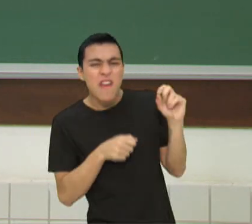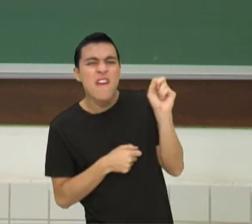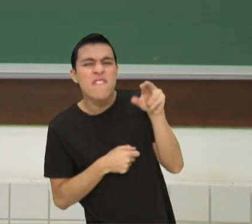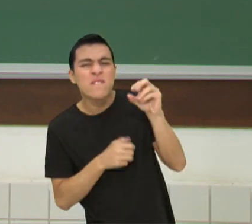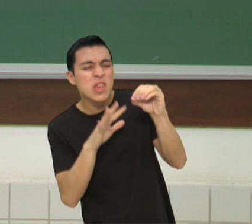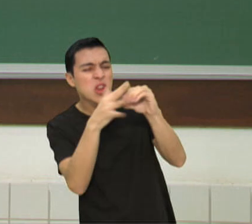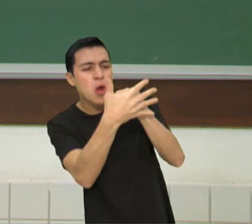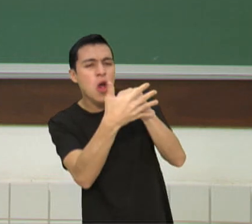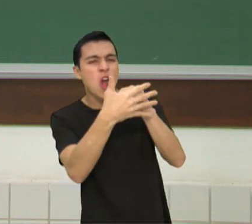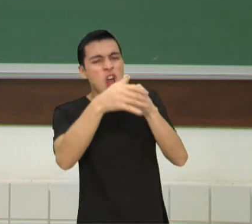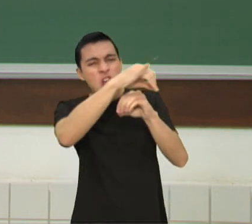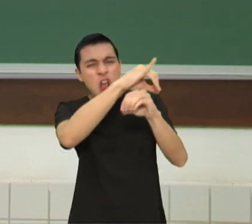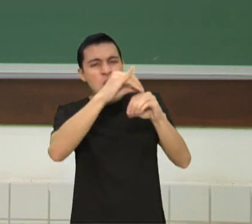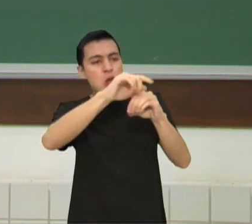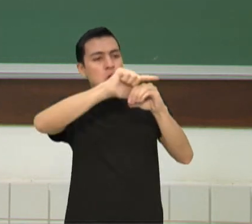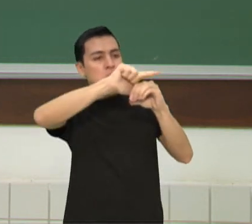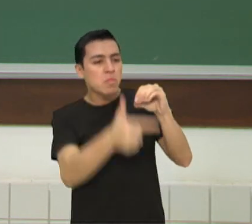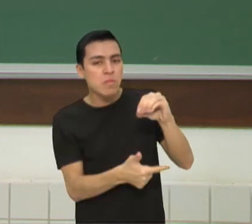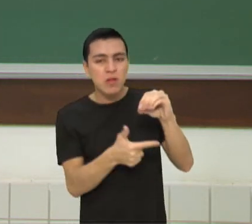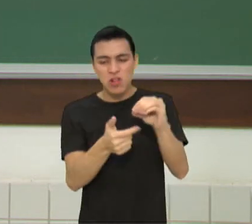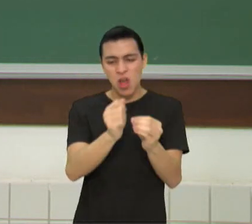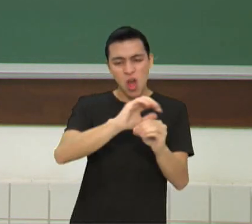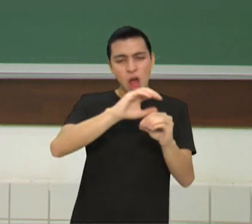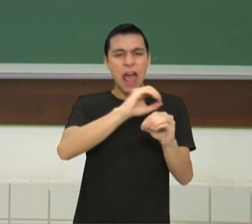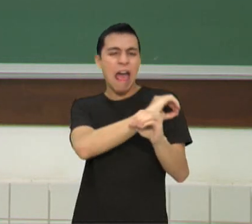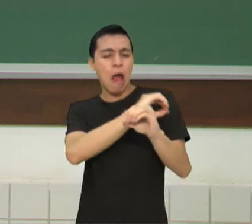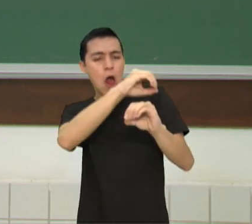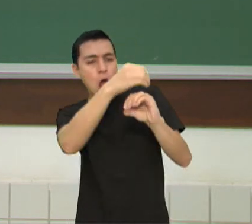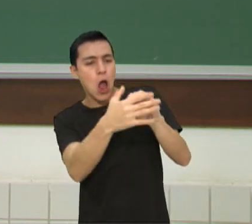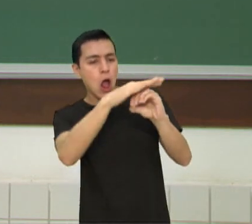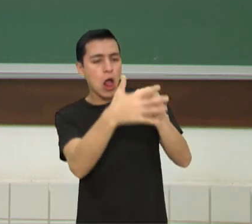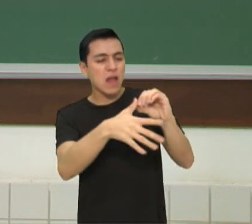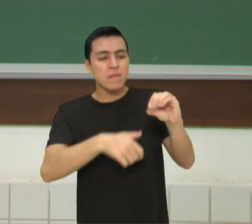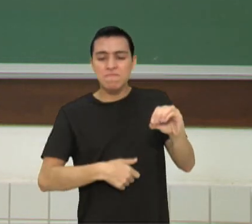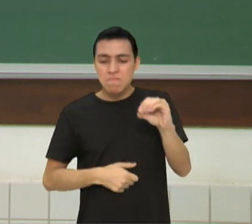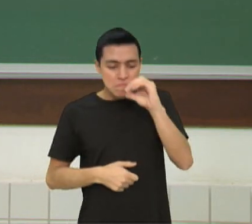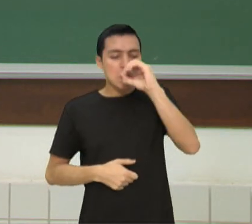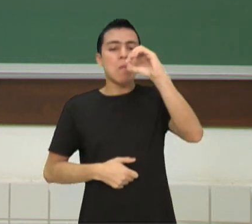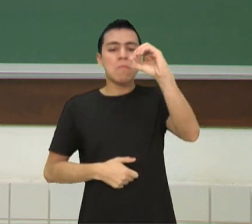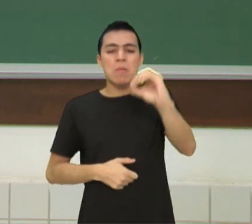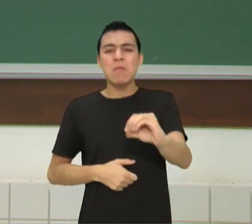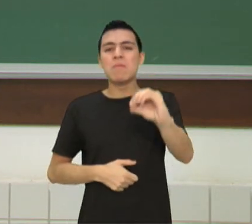ser inviabilizado. Então o coronavírus não vai se tornar mais viável para te infectar.